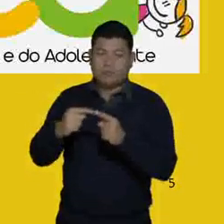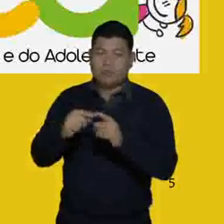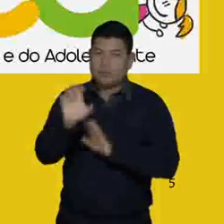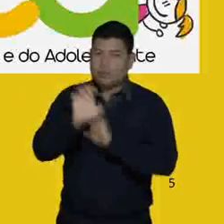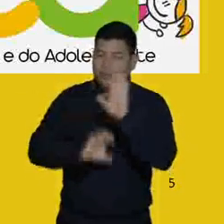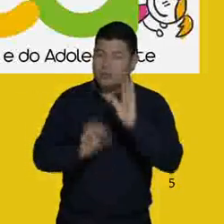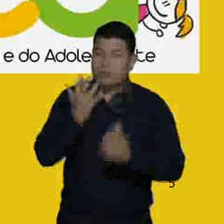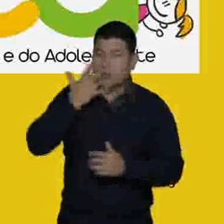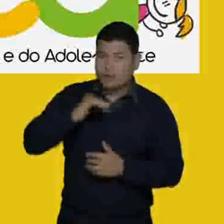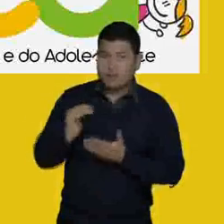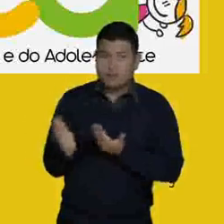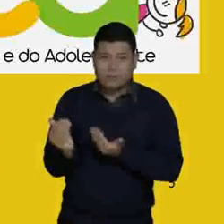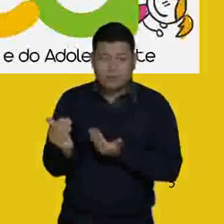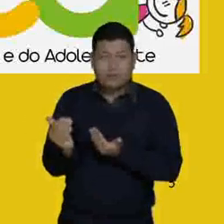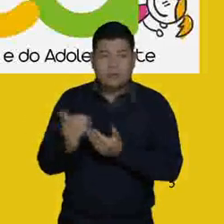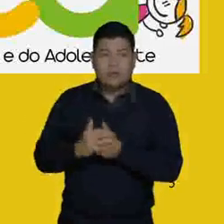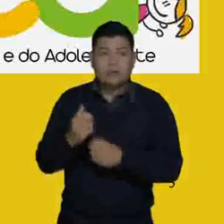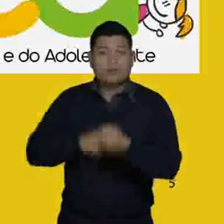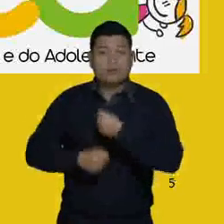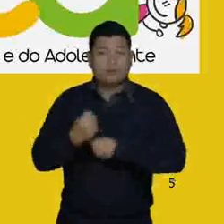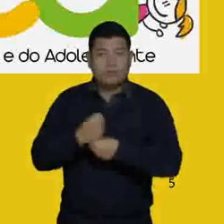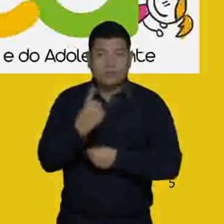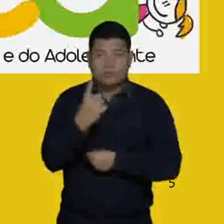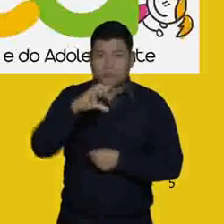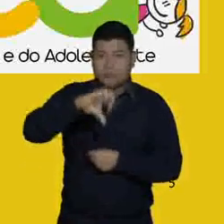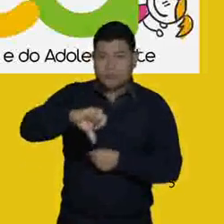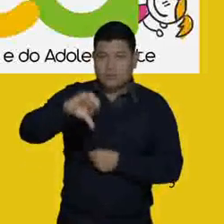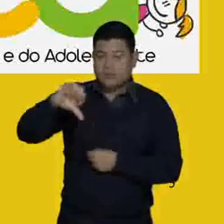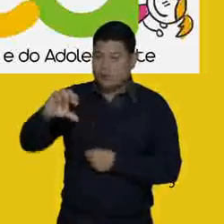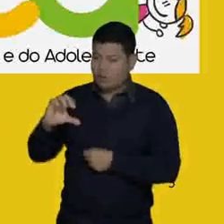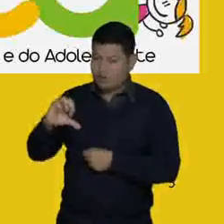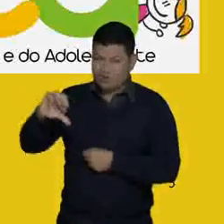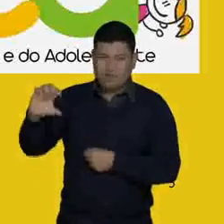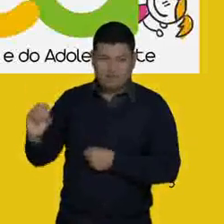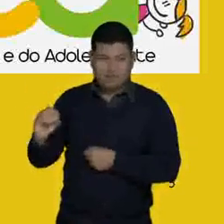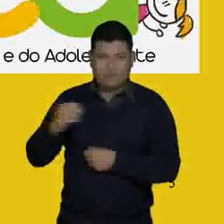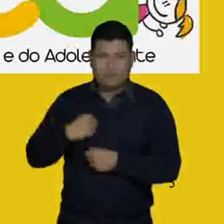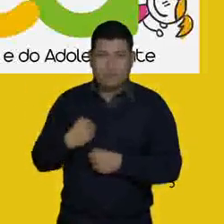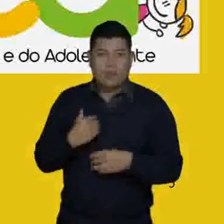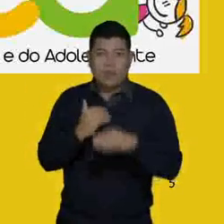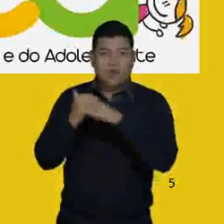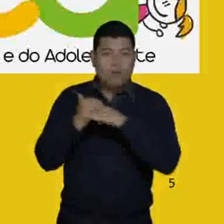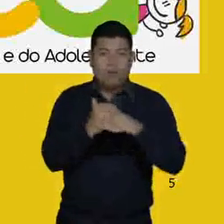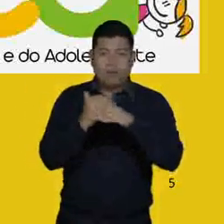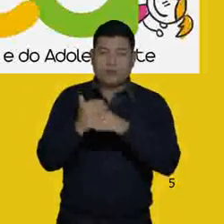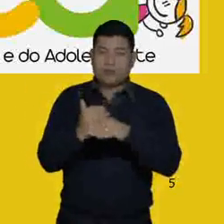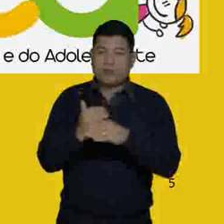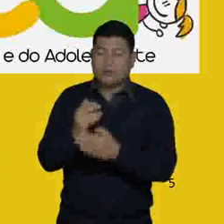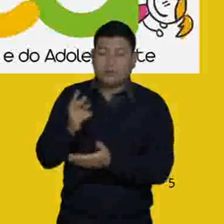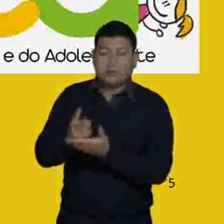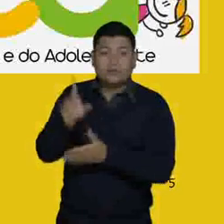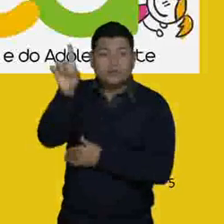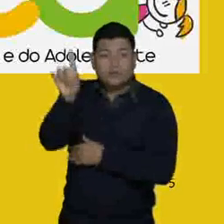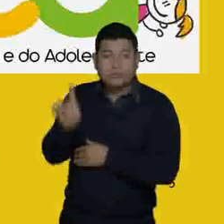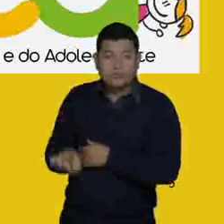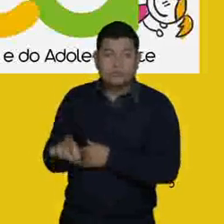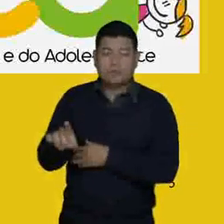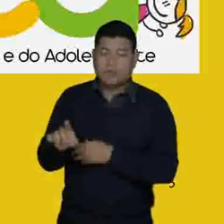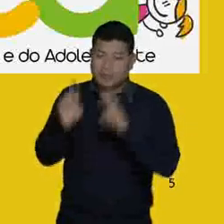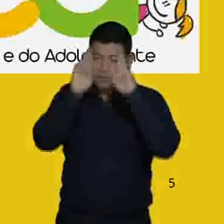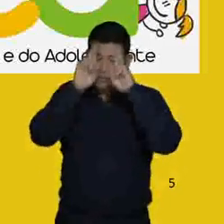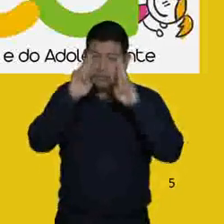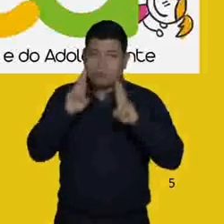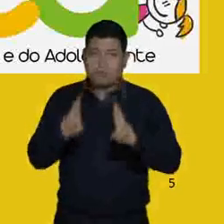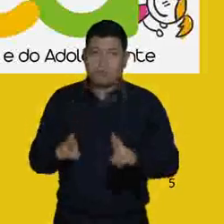fala de igualdade de condições para o acesso e permanência na escola como está na Constituição o direito de ser respeitado